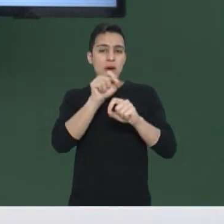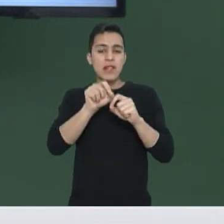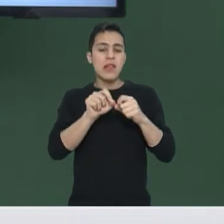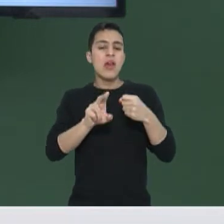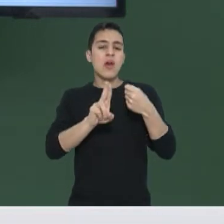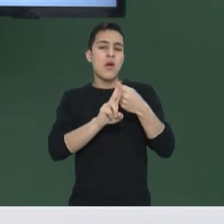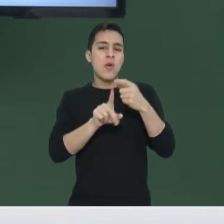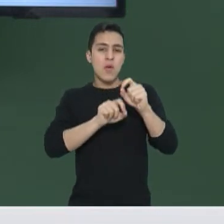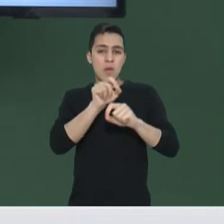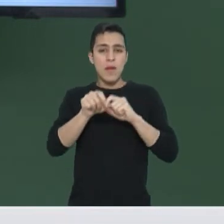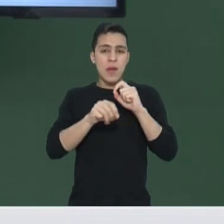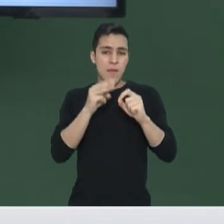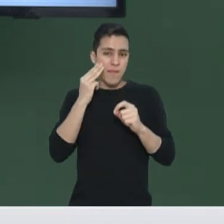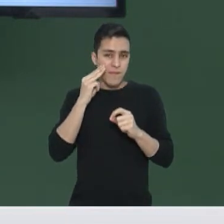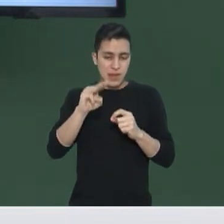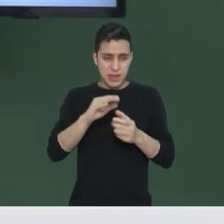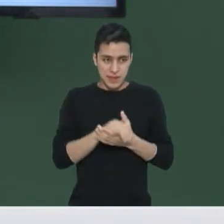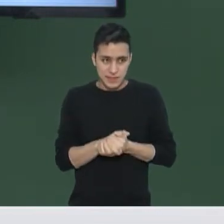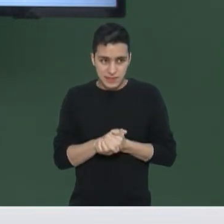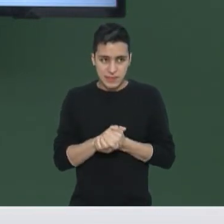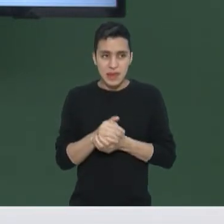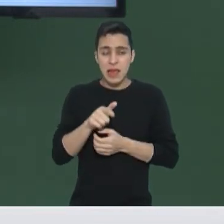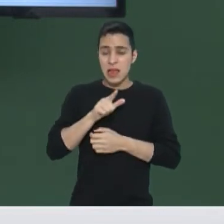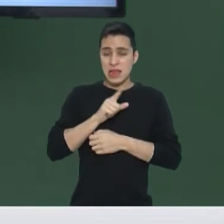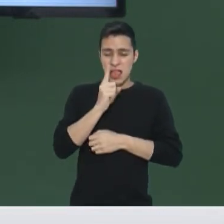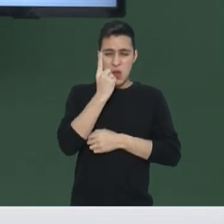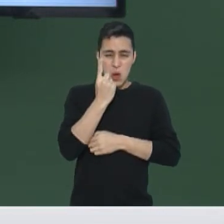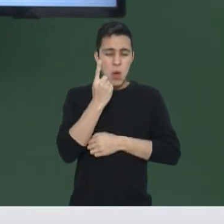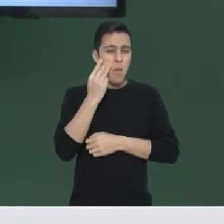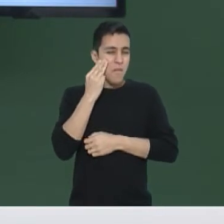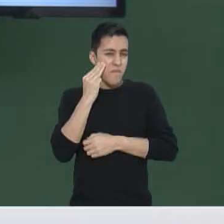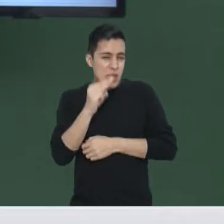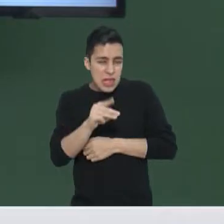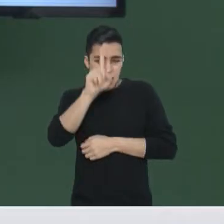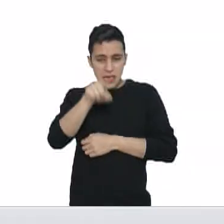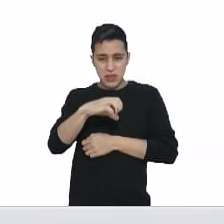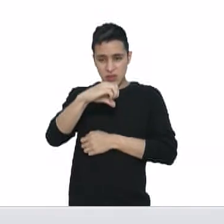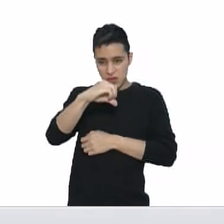a unidade de milhão. Então, aqui eu tenho